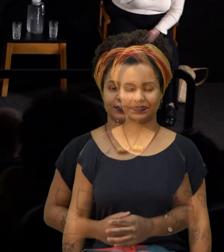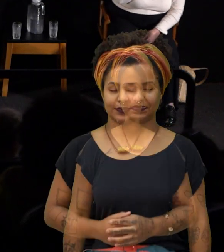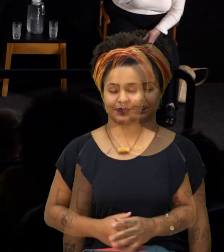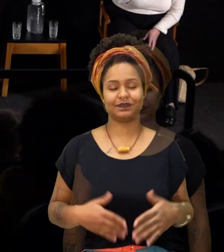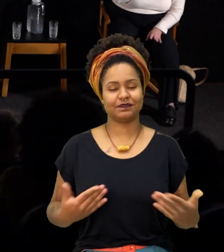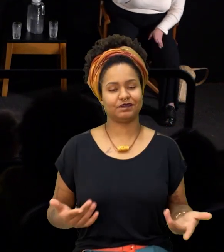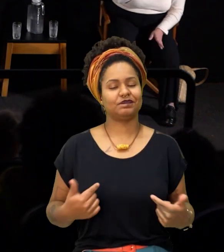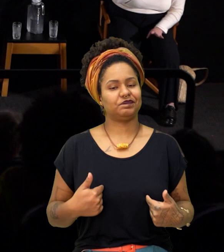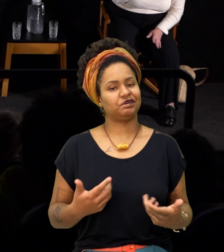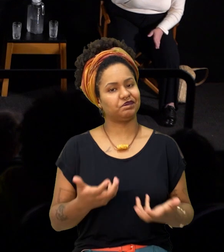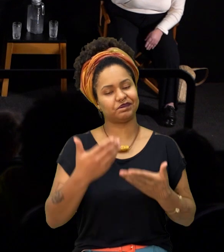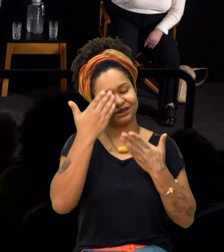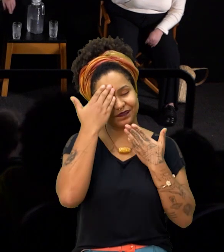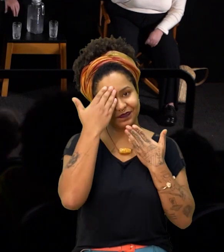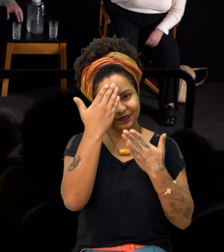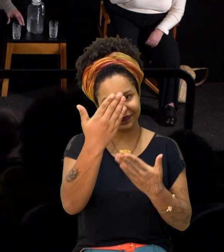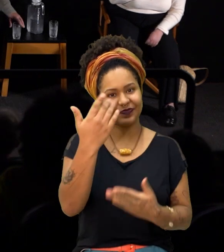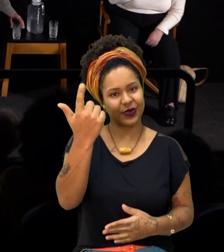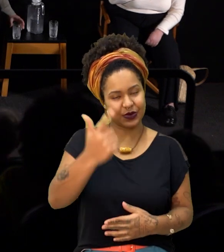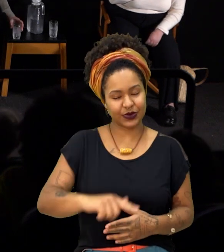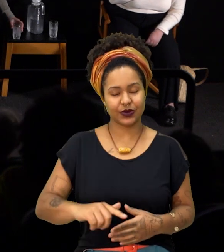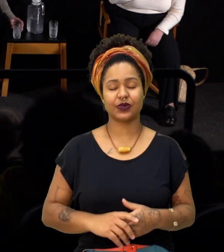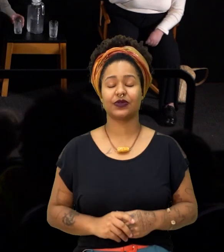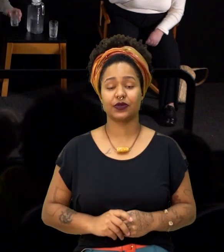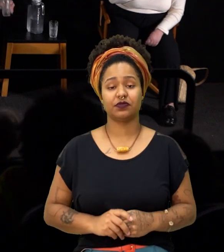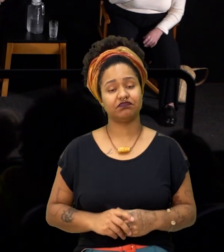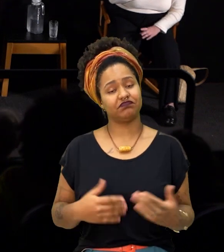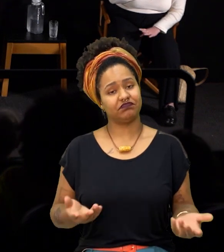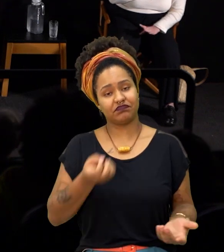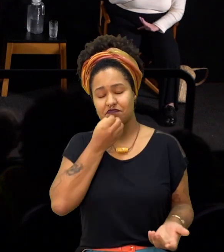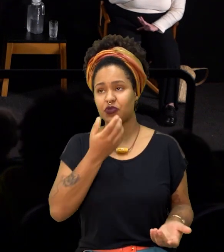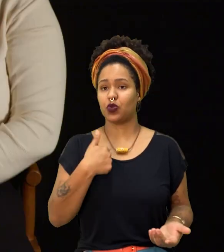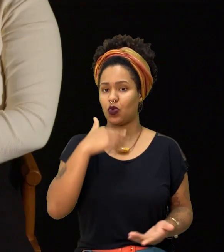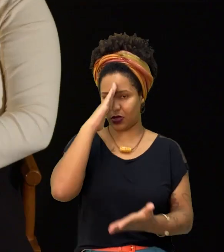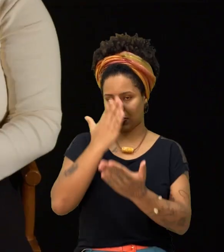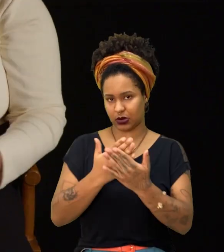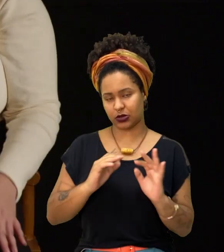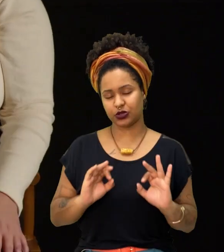Bom, gostaria de agradecer mais uma vez e, bem, acredito que,